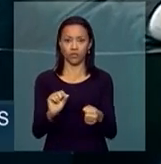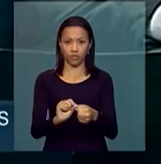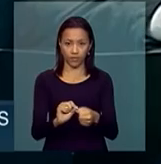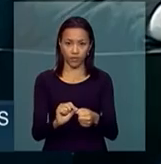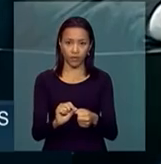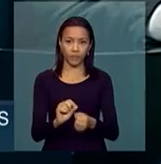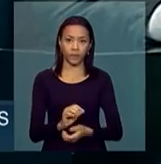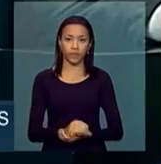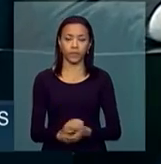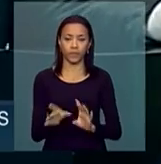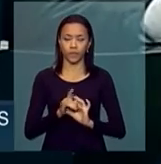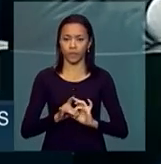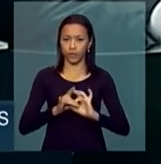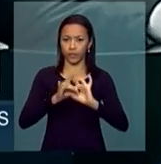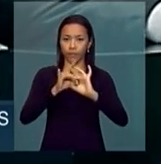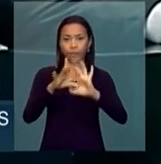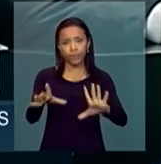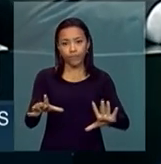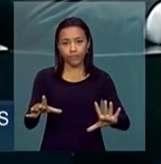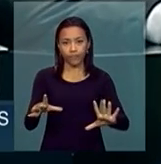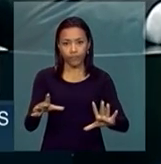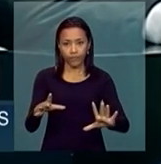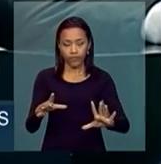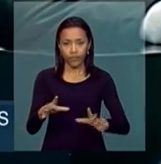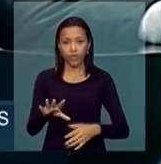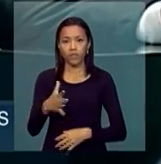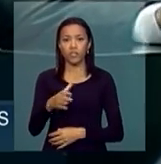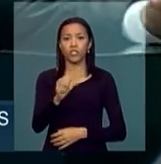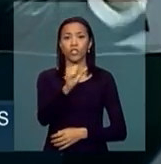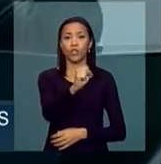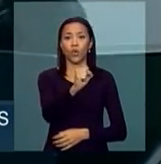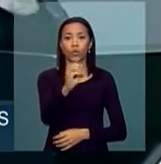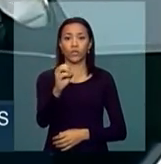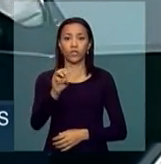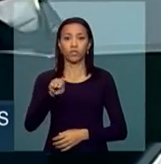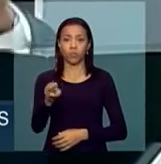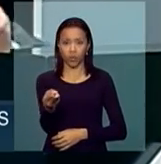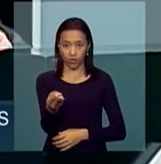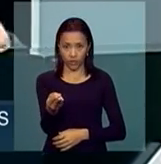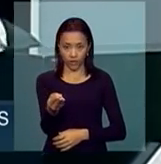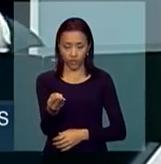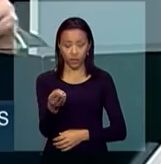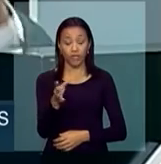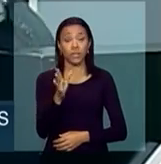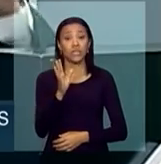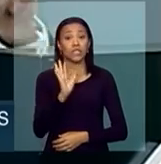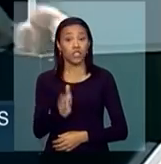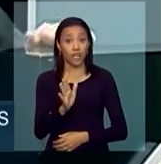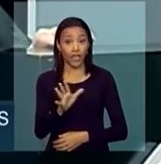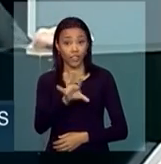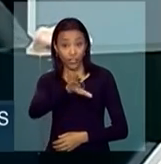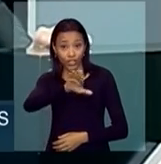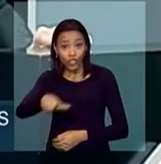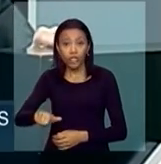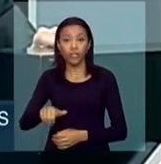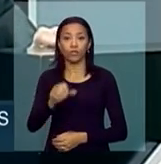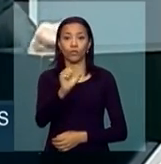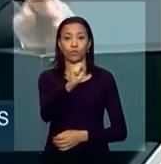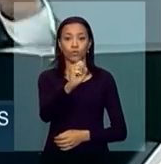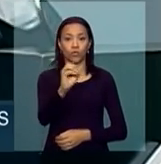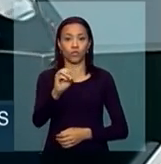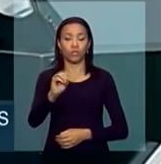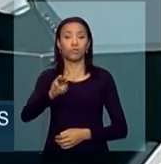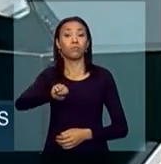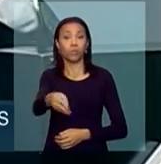uma liberação suplementar de 800 milhões. Mesmo tirando os 800 milhões, a